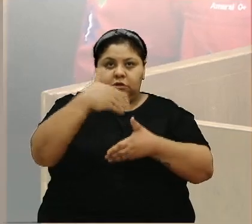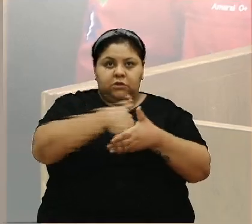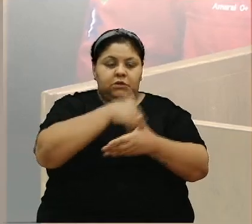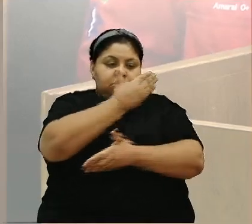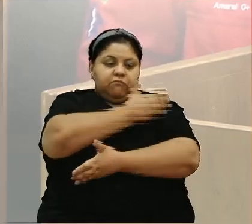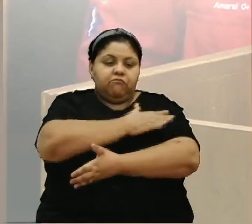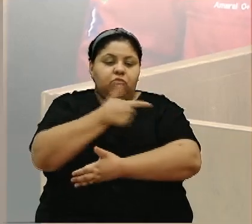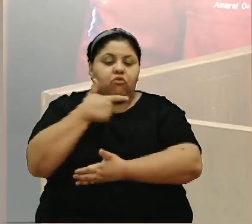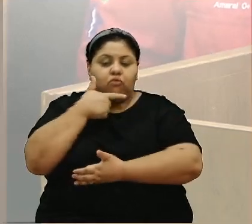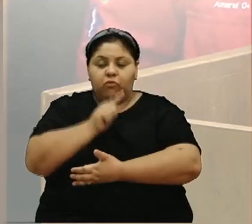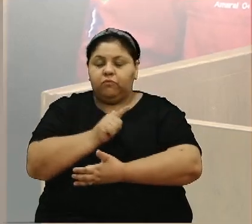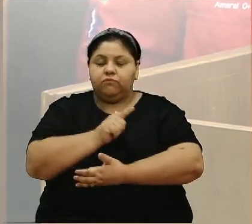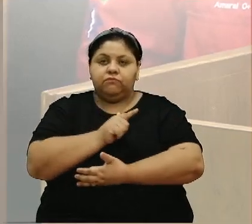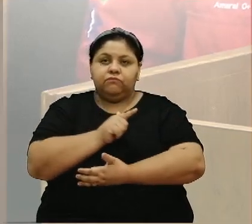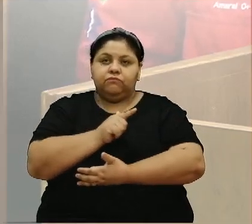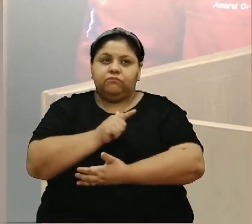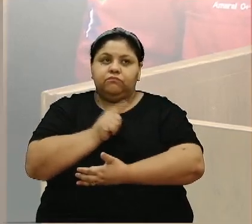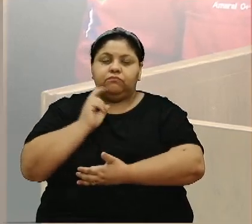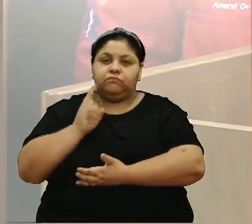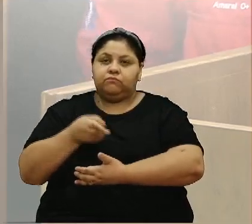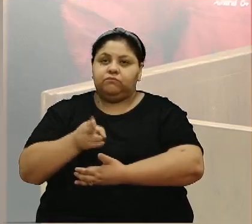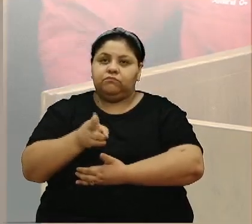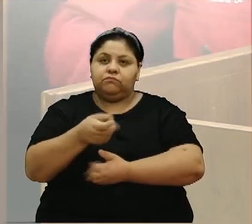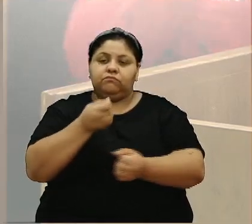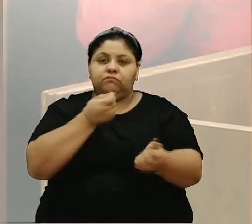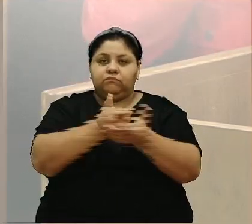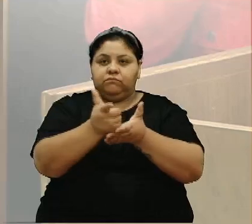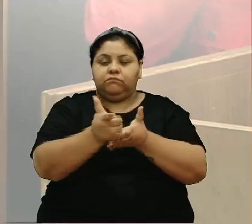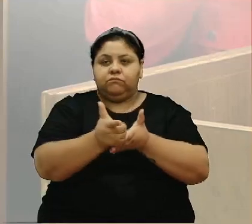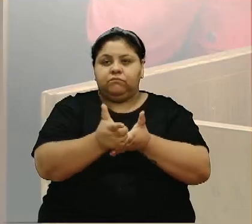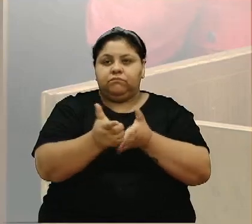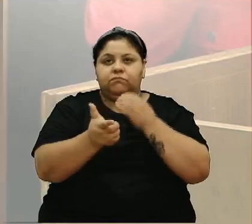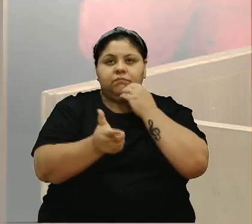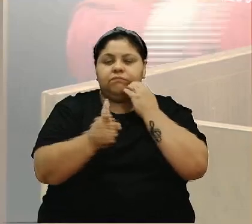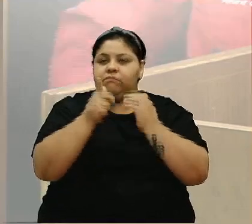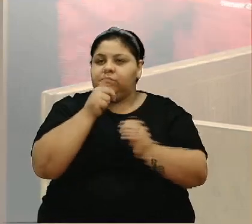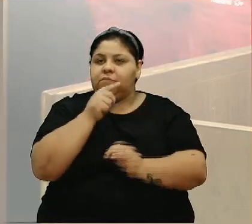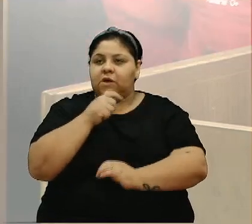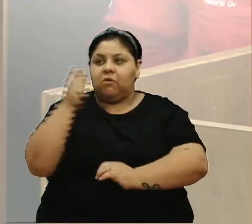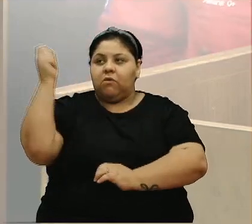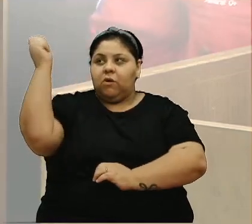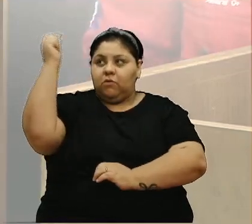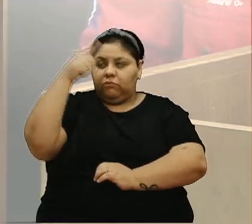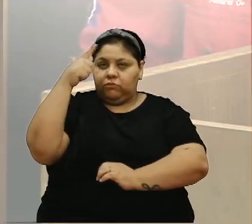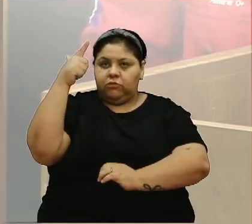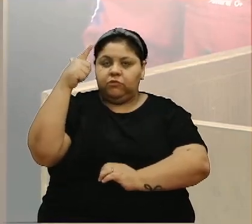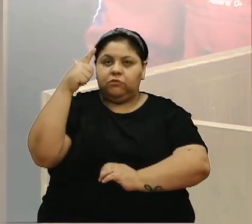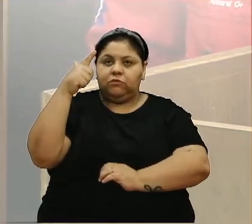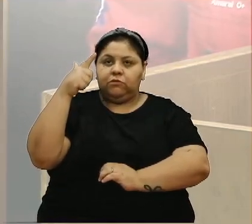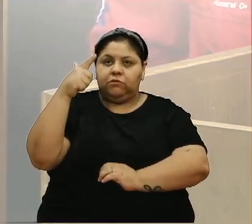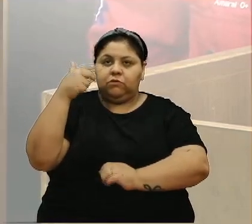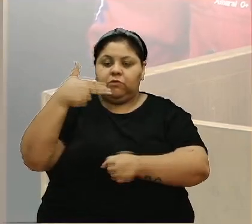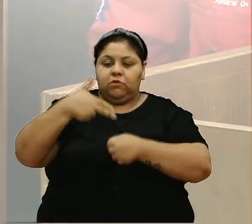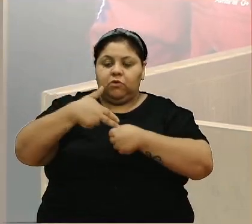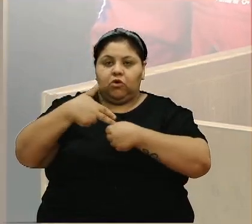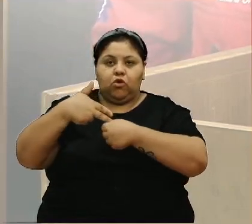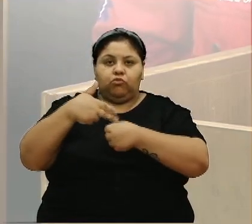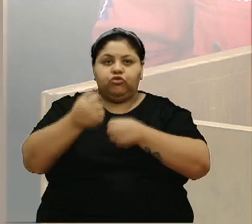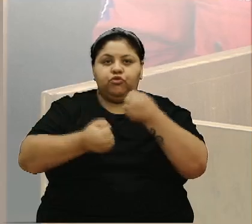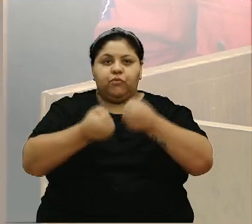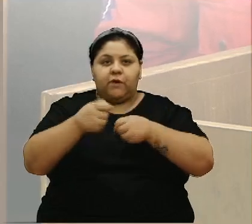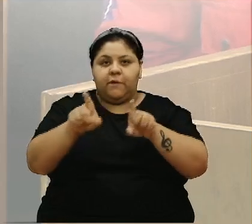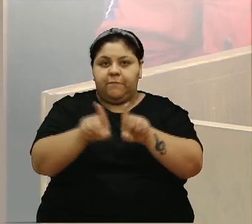a gente consegue, então, manter, né, comprando nossos insumos, água, luz, né, e combustível para nossas viaturas,